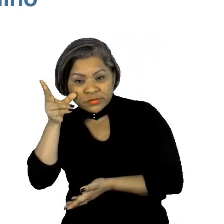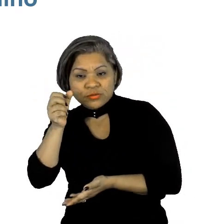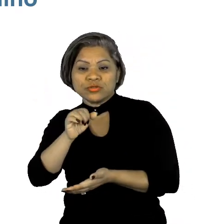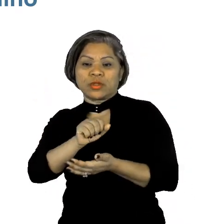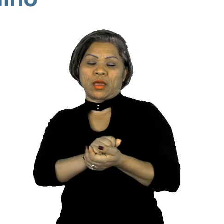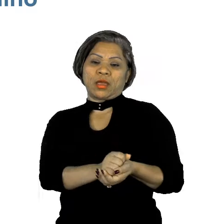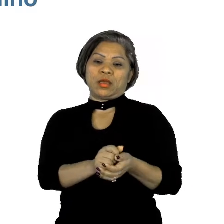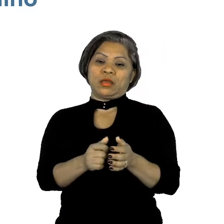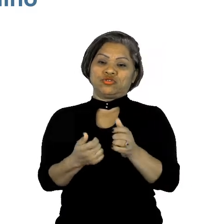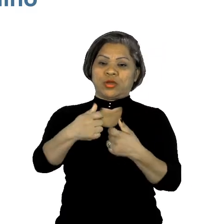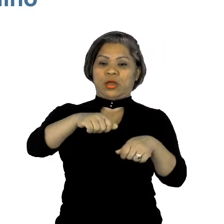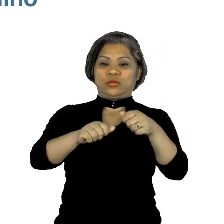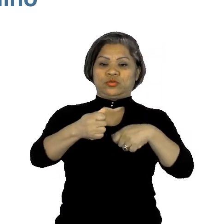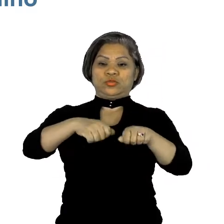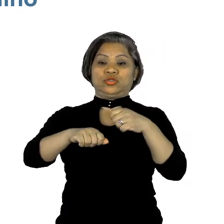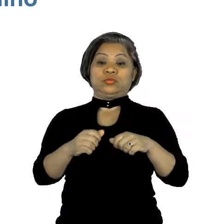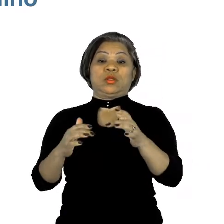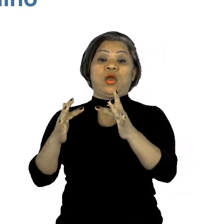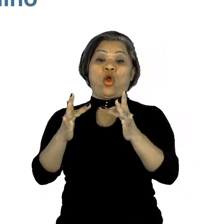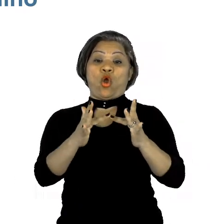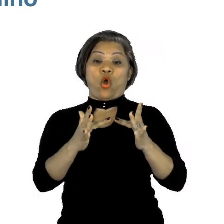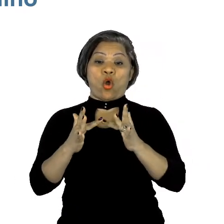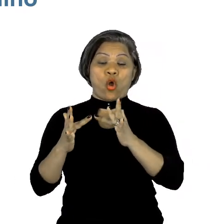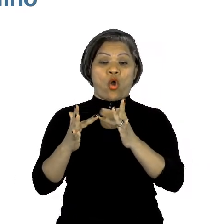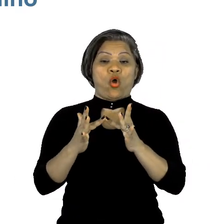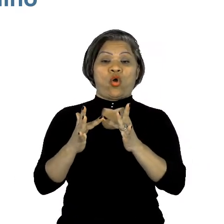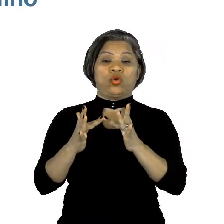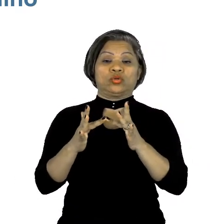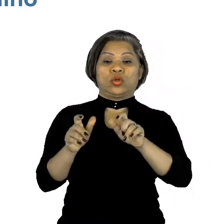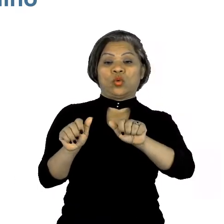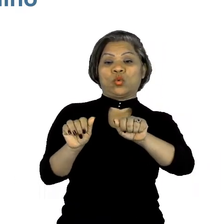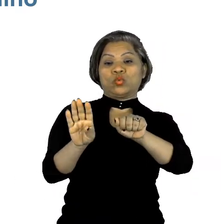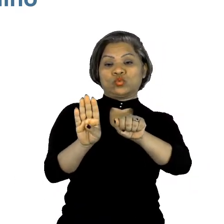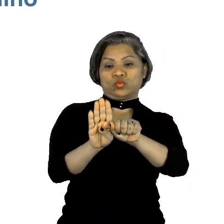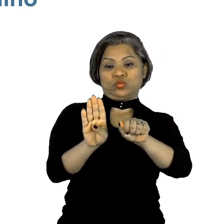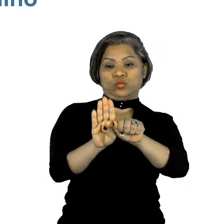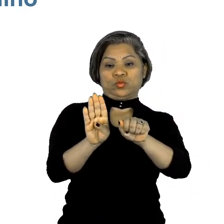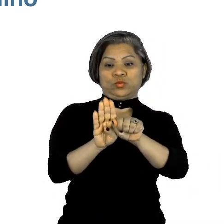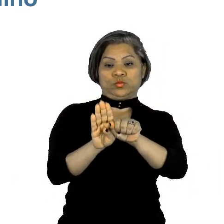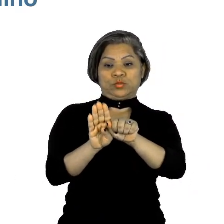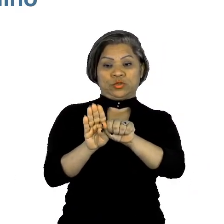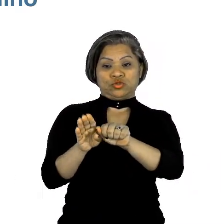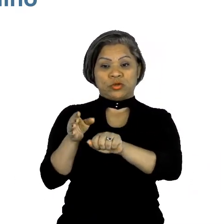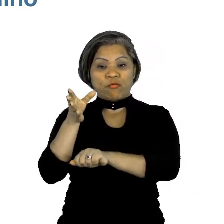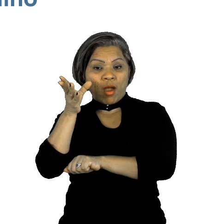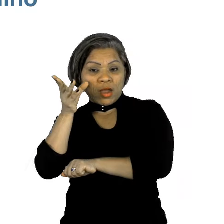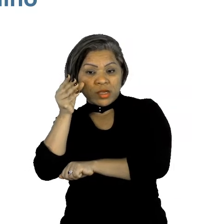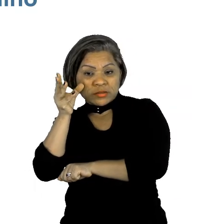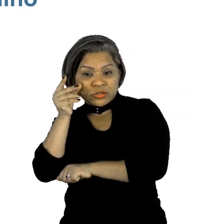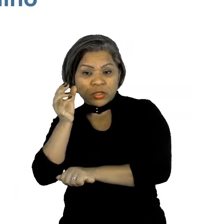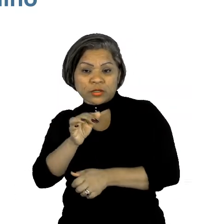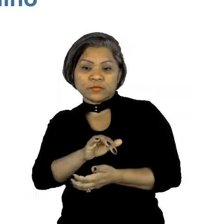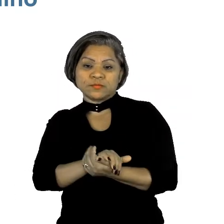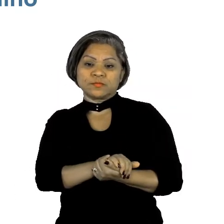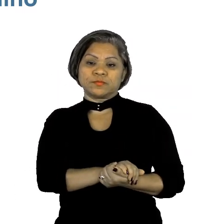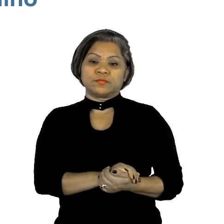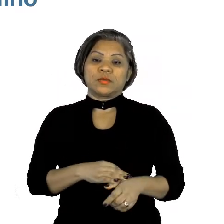com o substantivo assistente, né? No masculino. E o